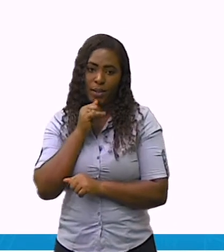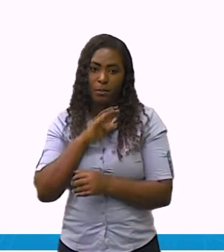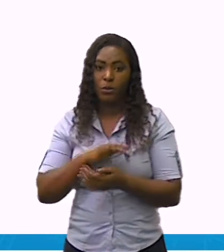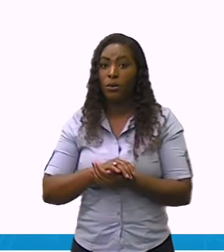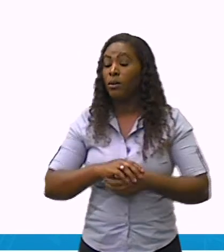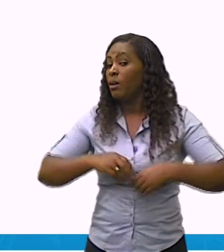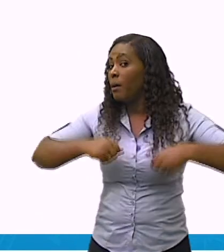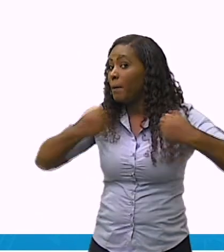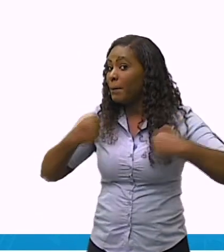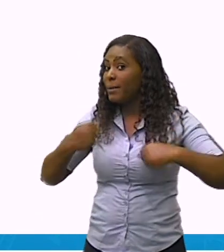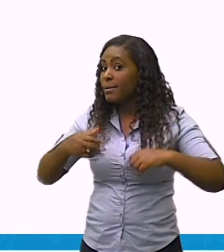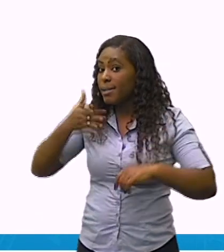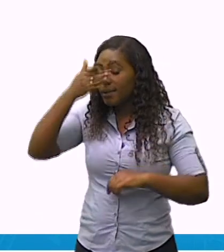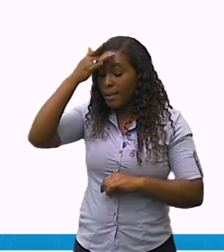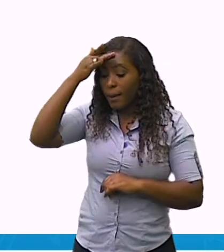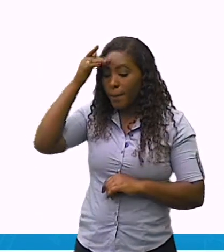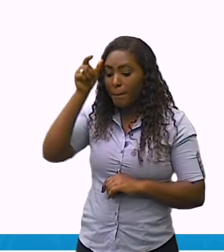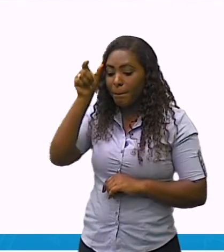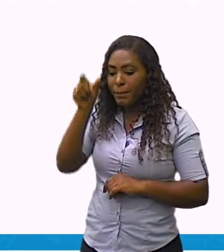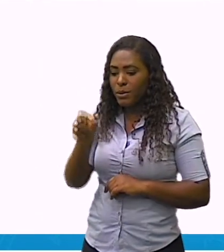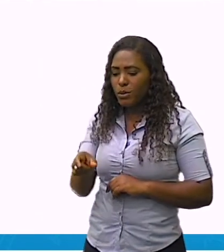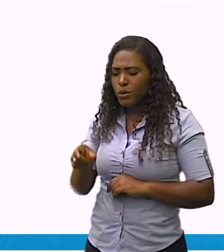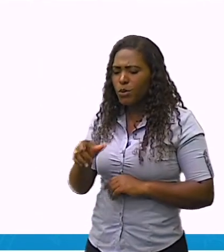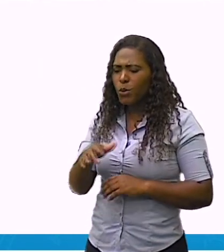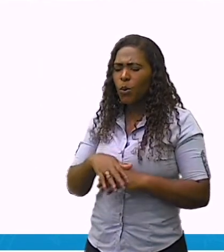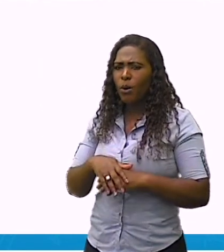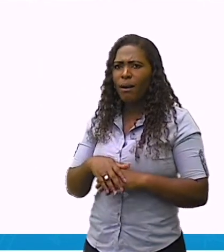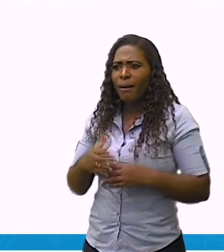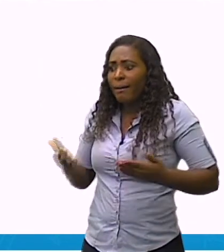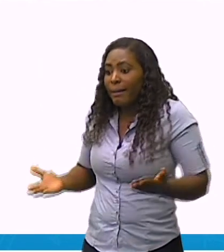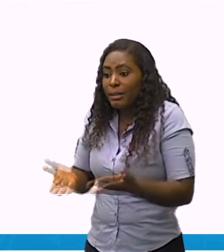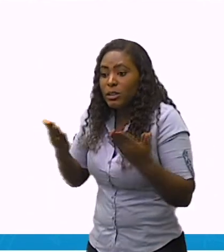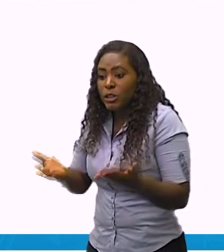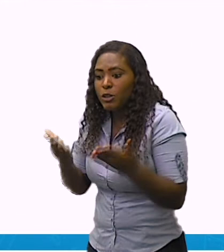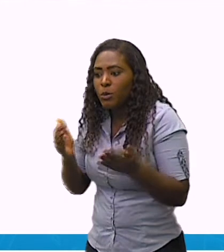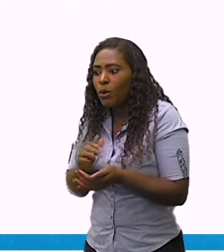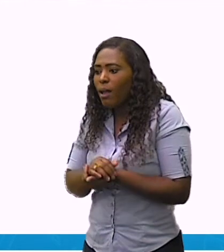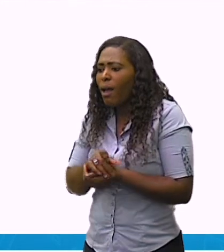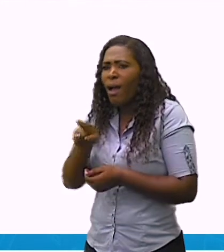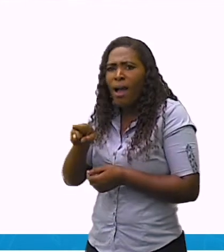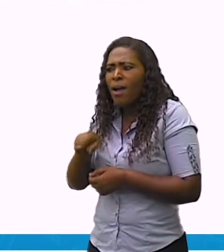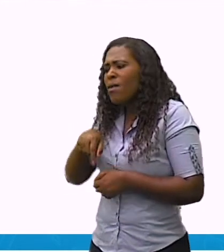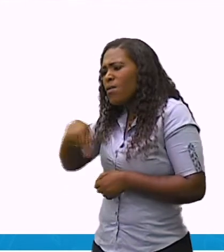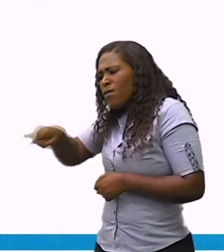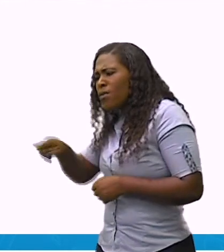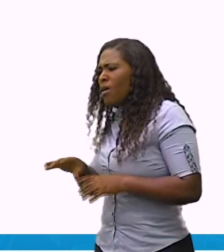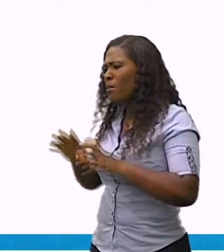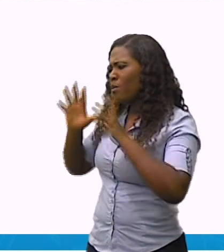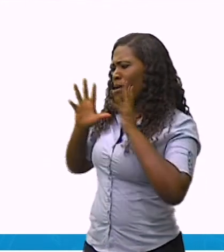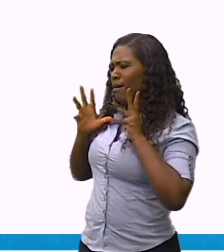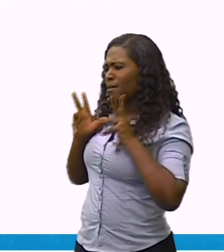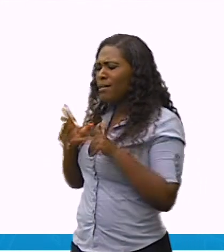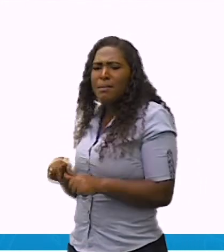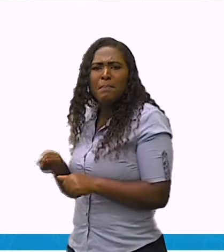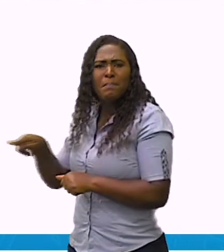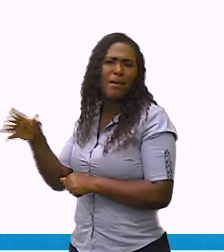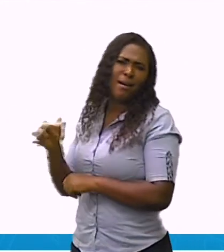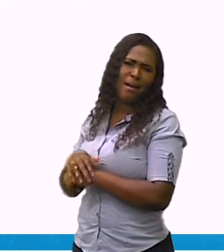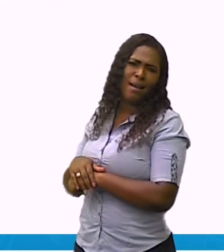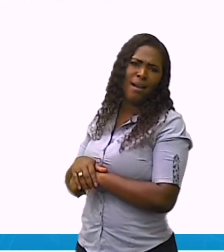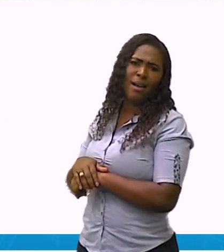incentivar a participação social. É fundamental para manter esse ambiente vivo,